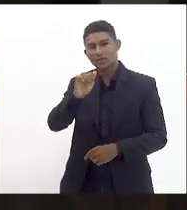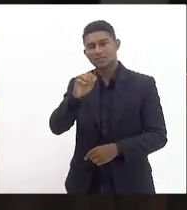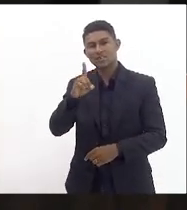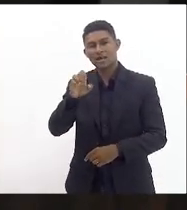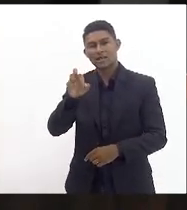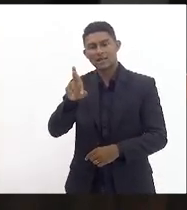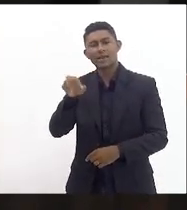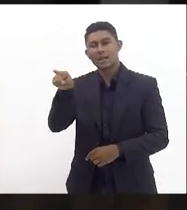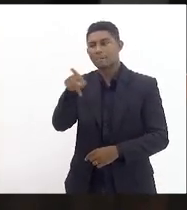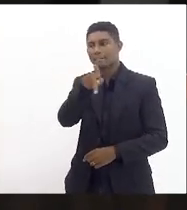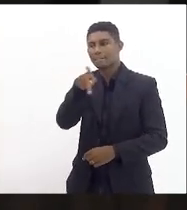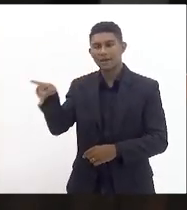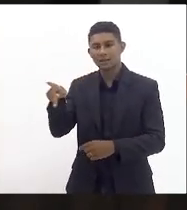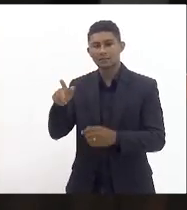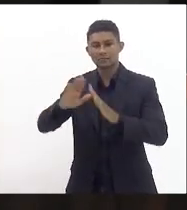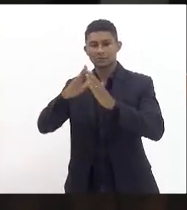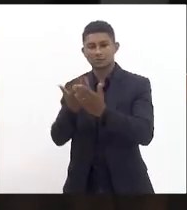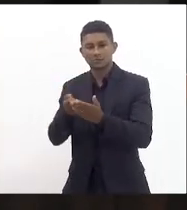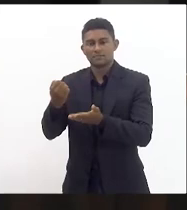Rio,